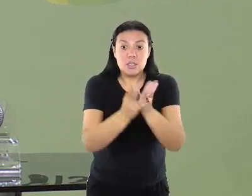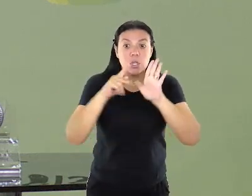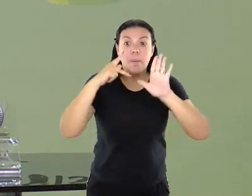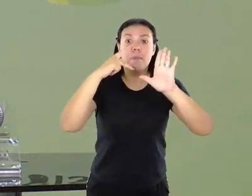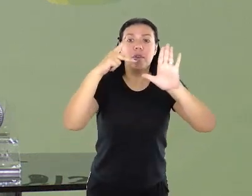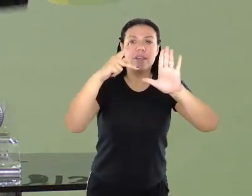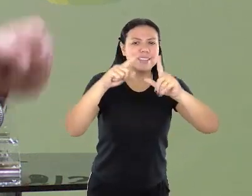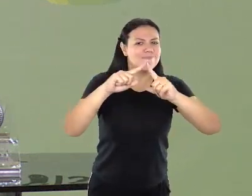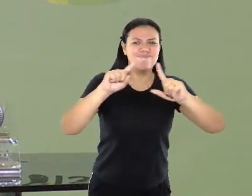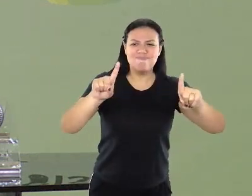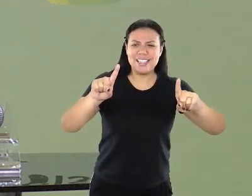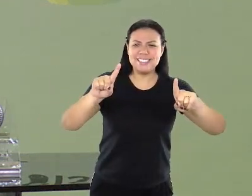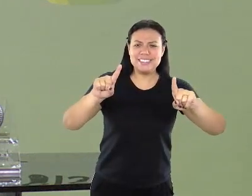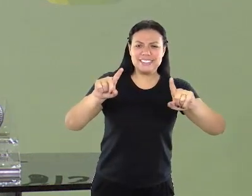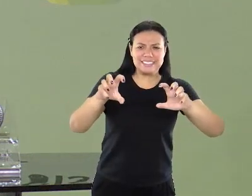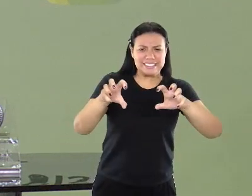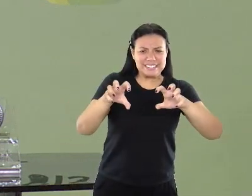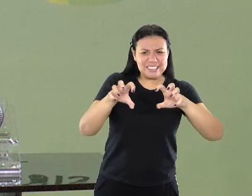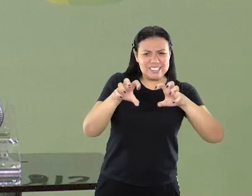mas ele resiste.